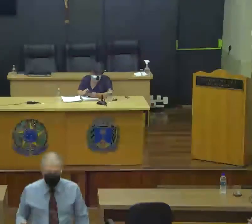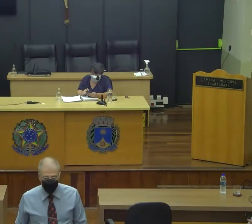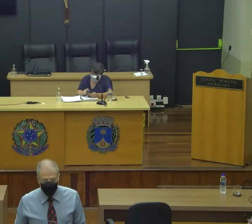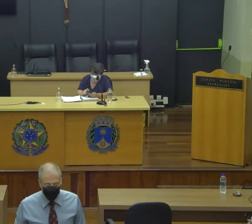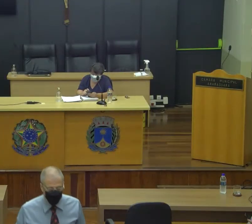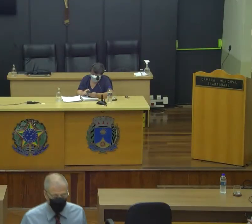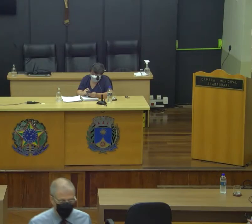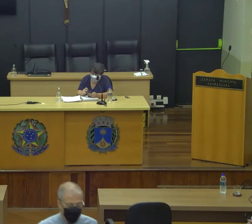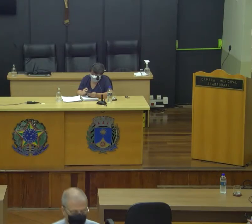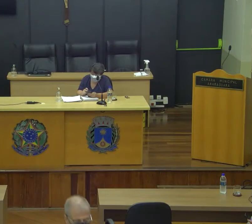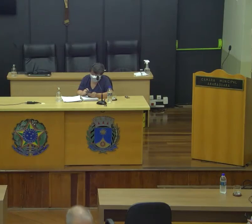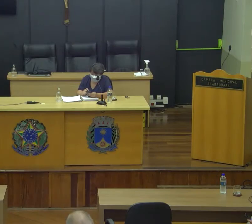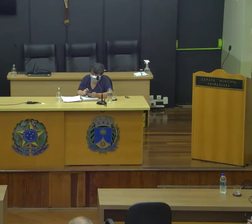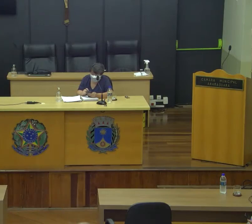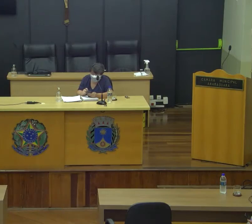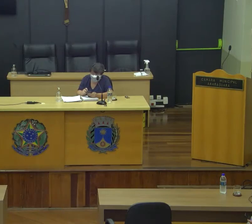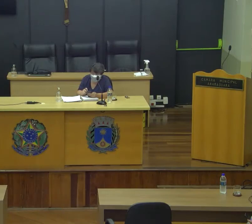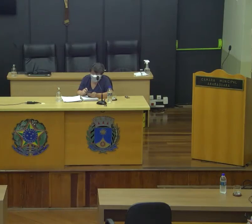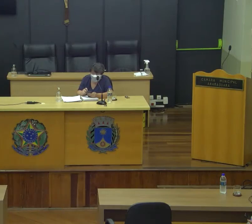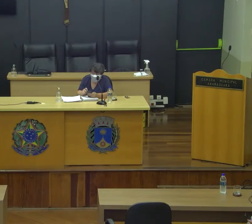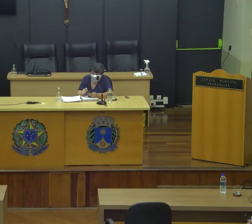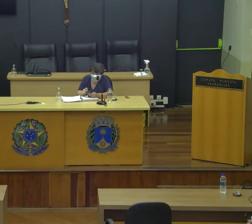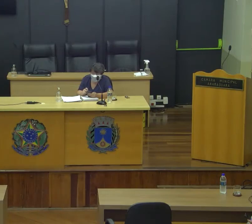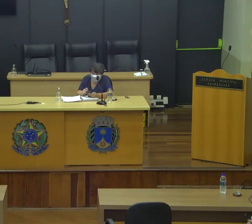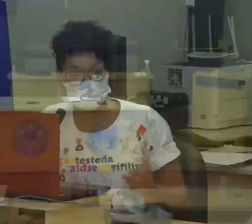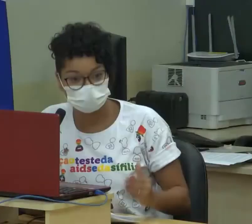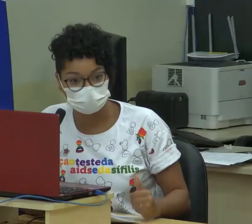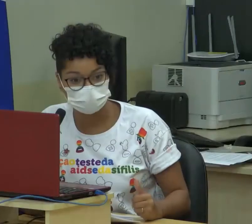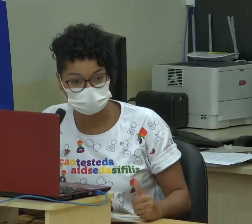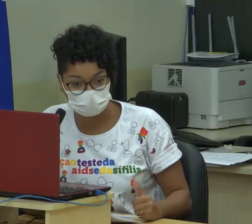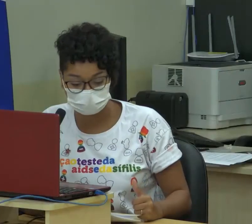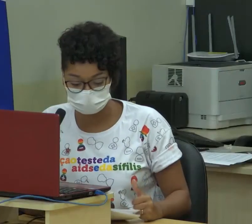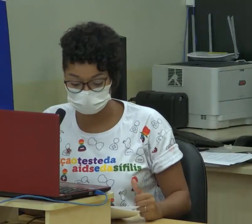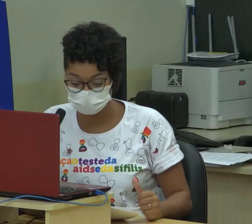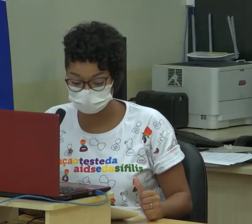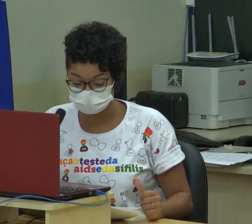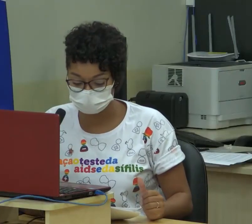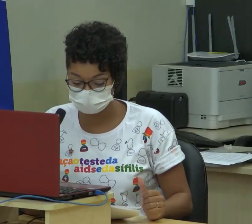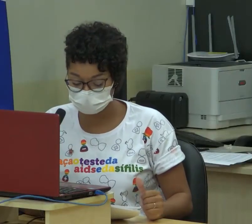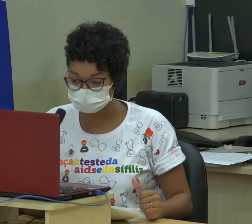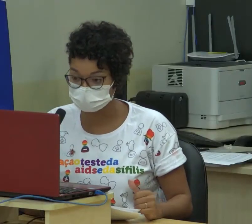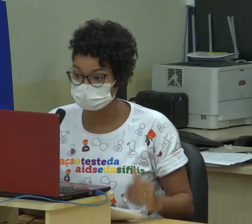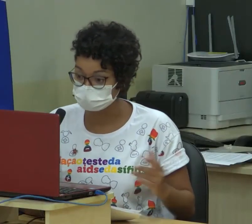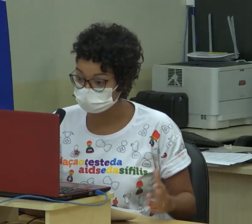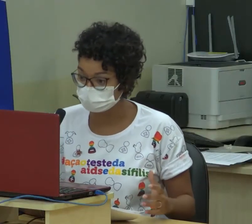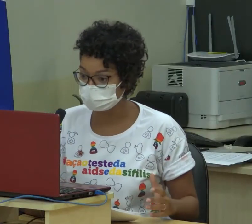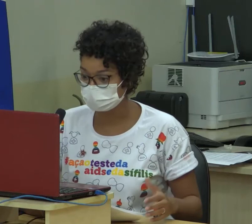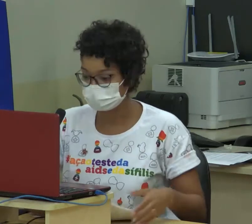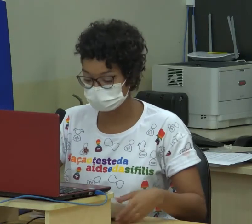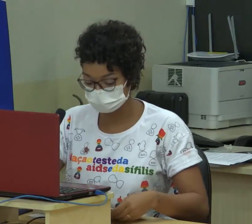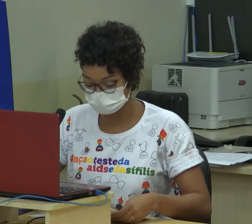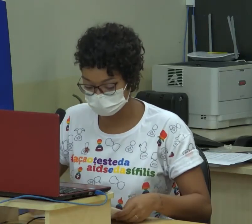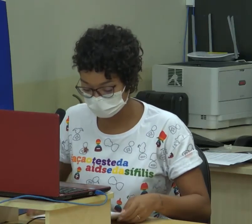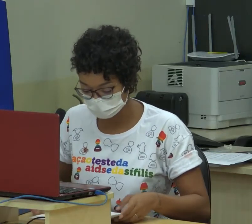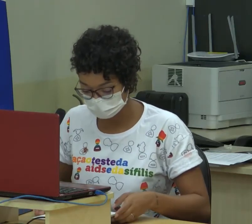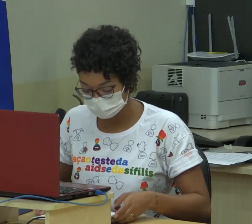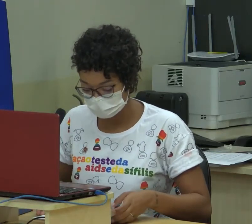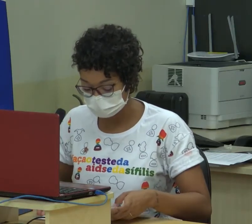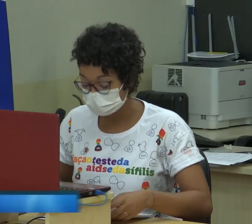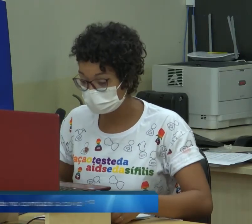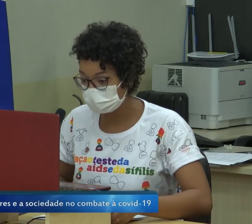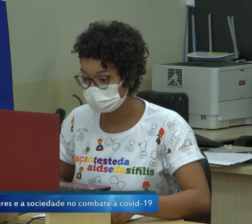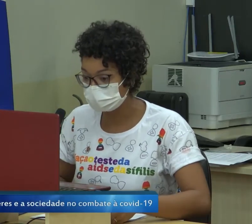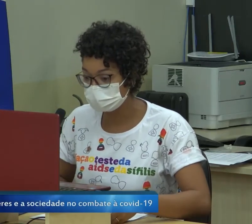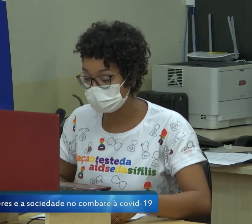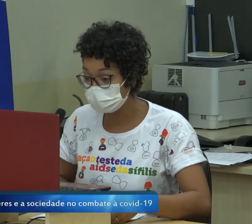quanto tempo para instalar esses novos leitos que foram anunciados pelo governo do Estado junto ao prefeito Edinho Silva e